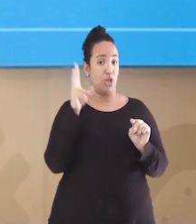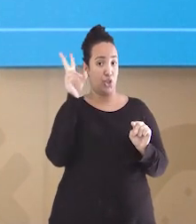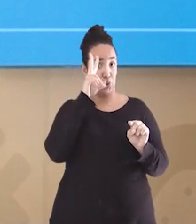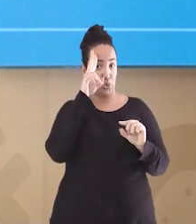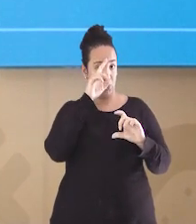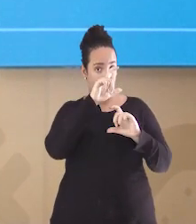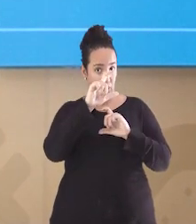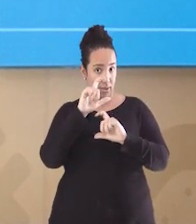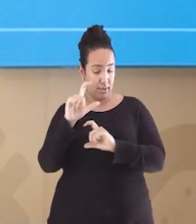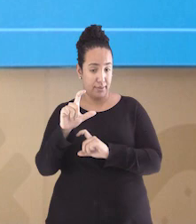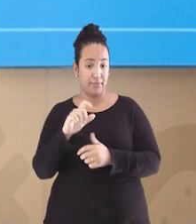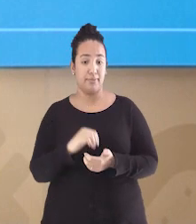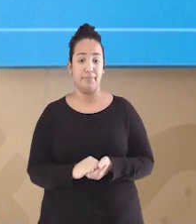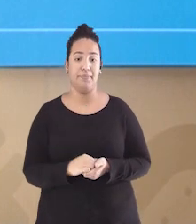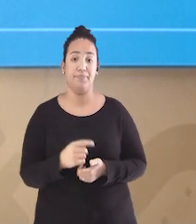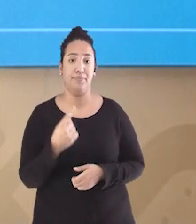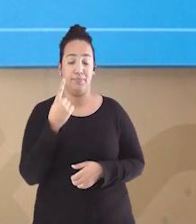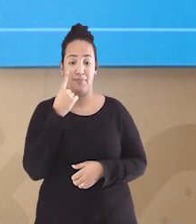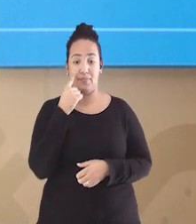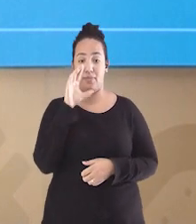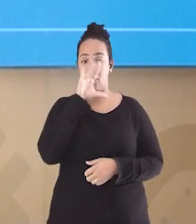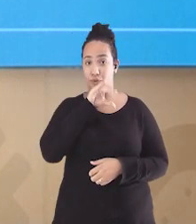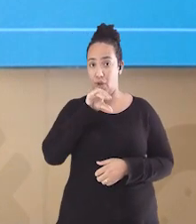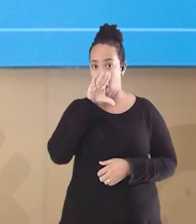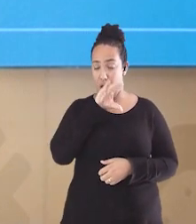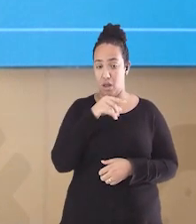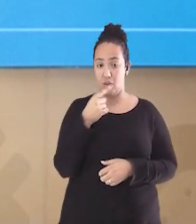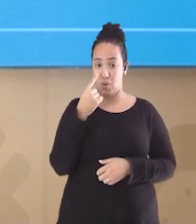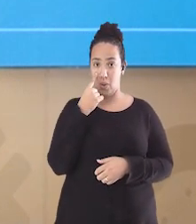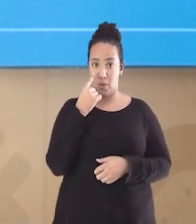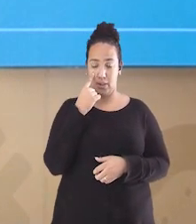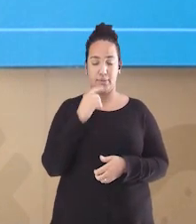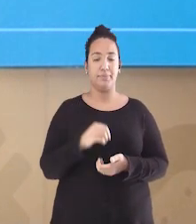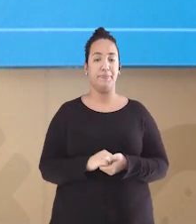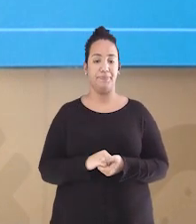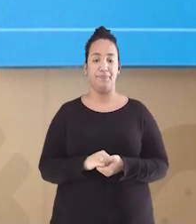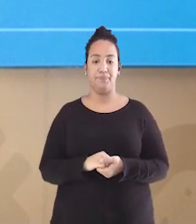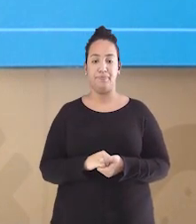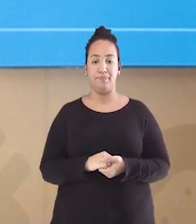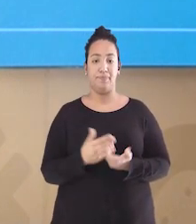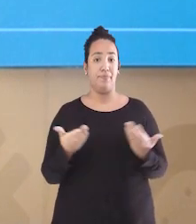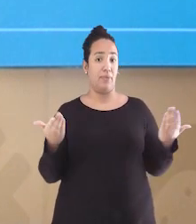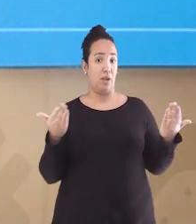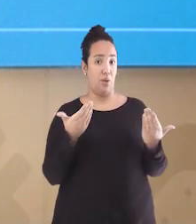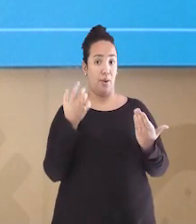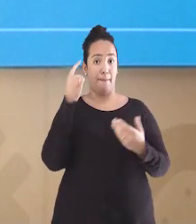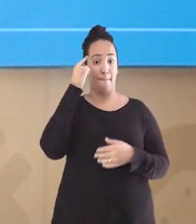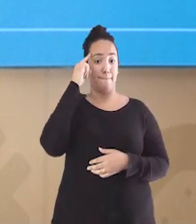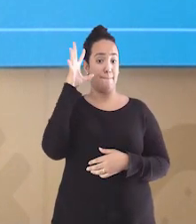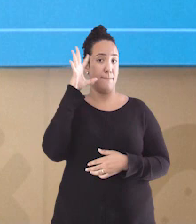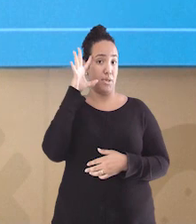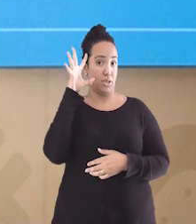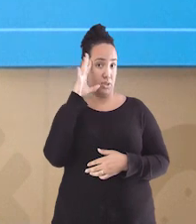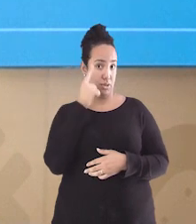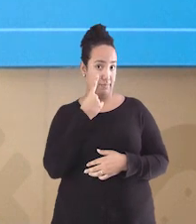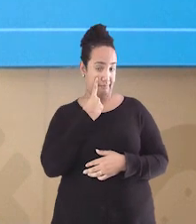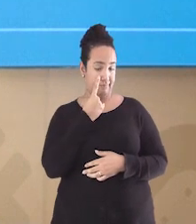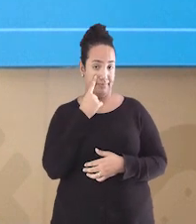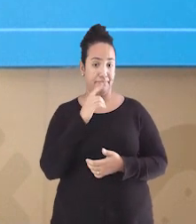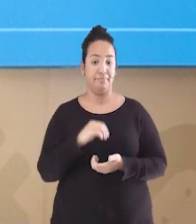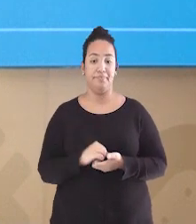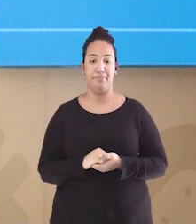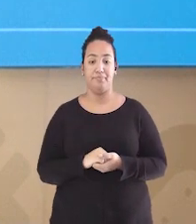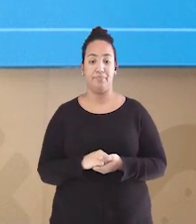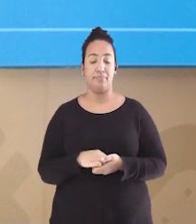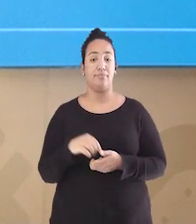na história. Balão da fala, veja o sinal. Balão do pensamento,